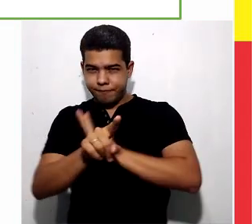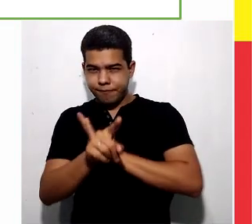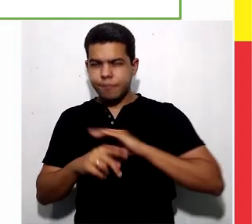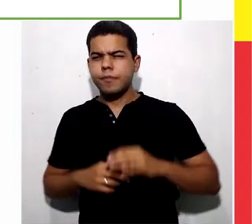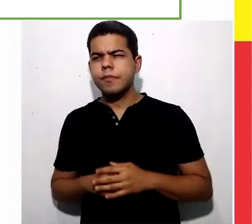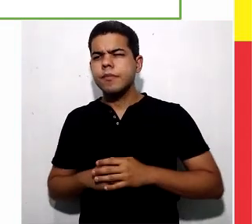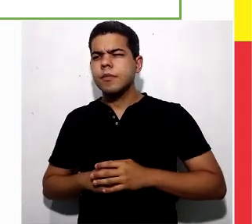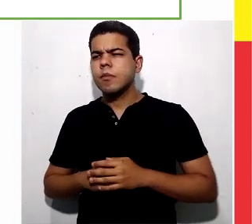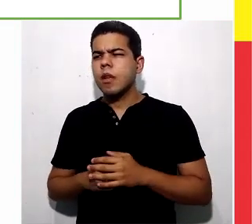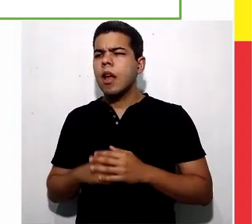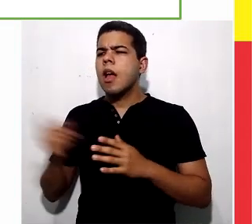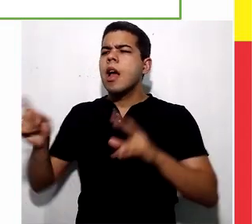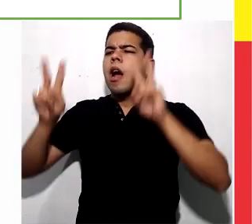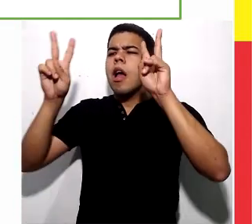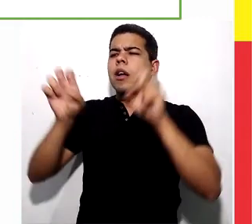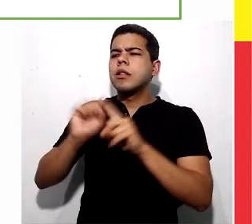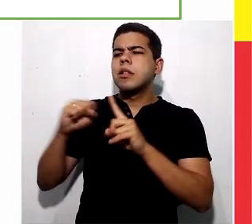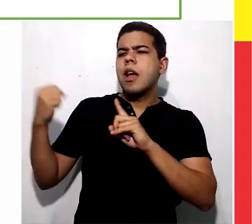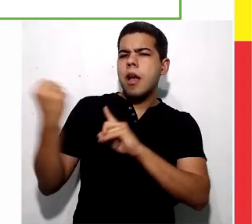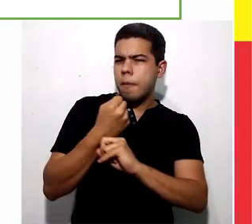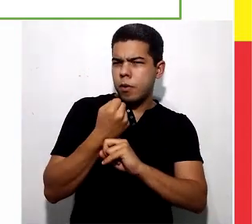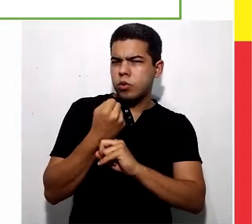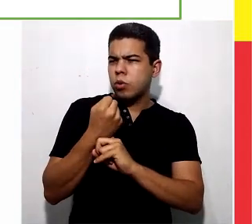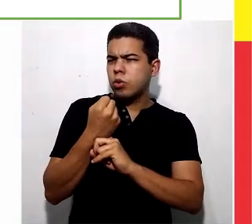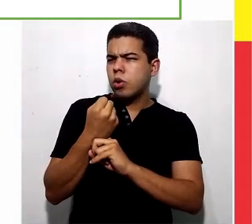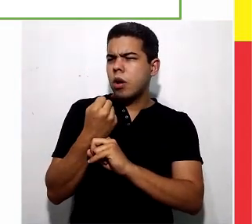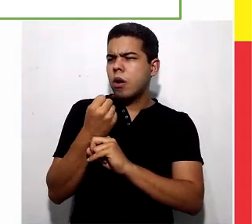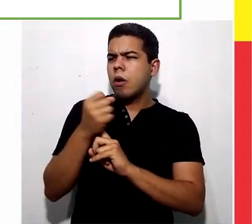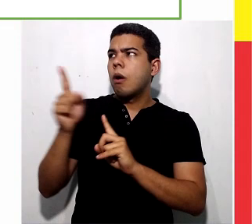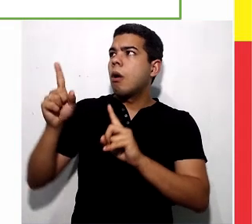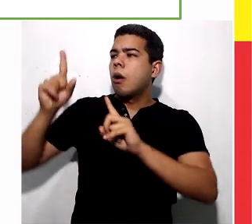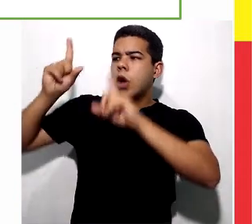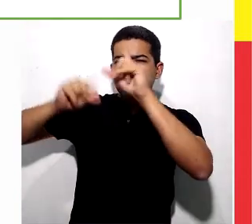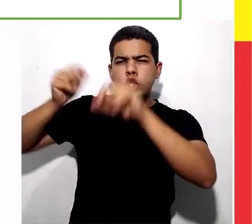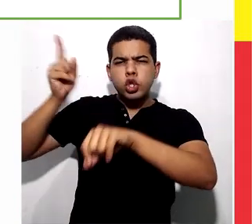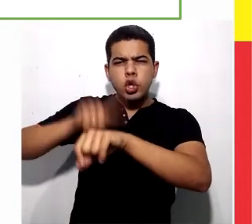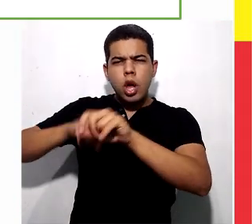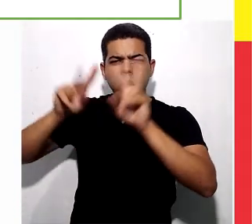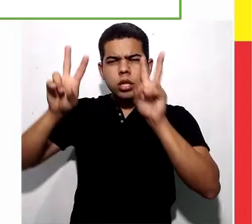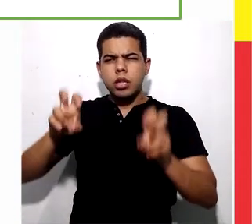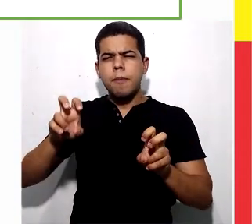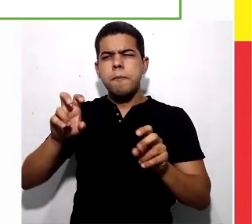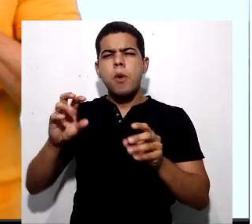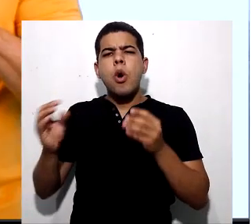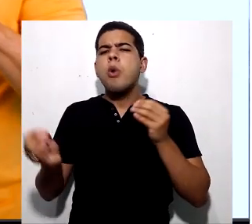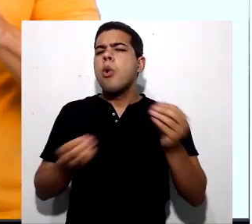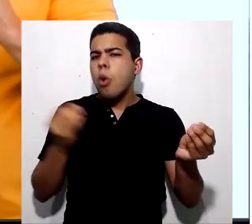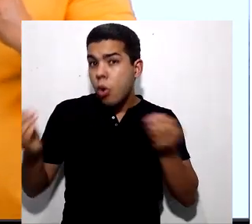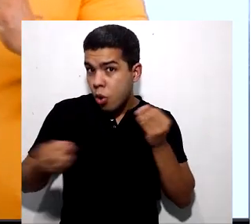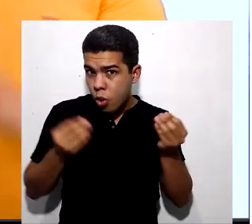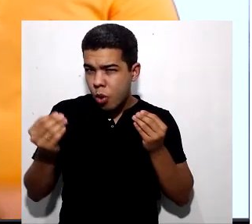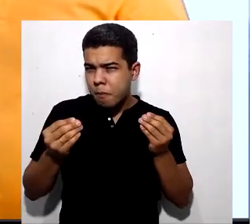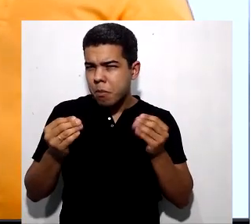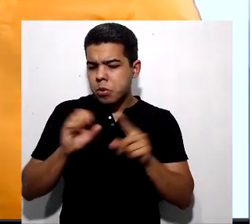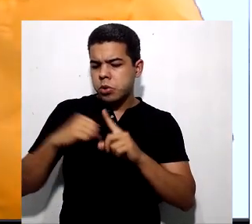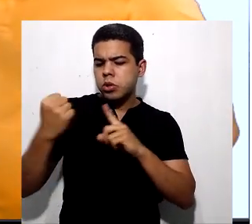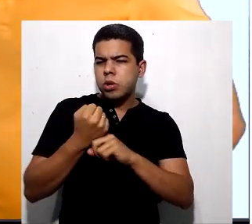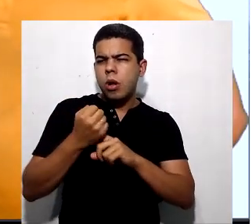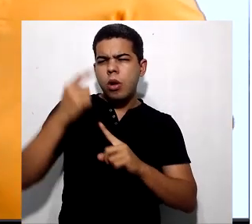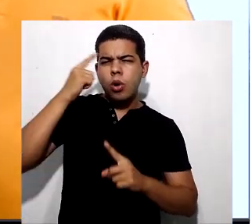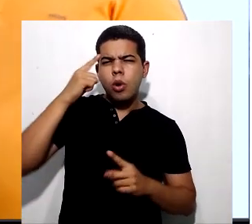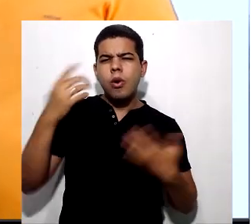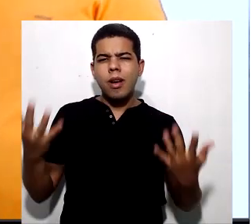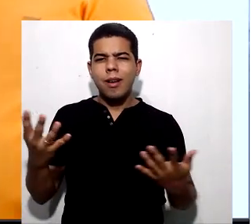a questão social abordada em A Hora da Estrela? Qual questão social? É isso aí, você instigar para a leitura. E aqui,